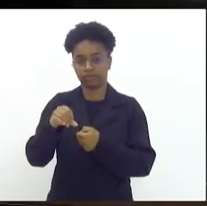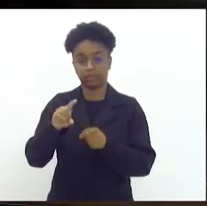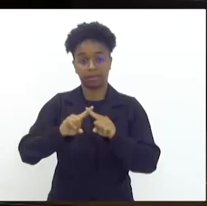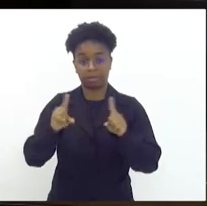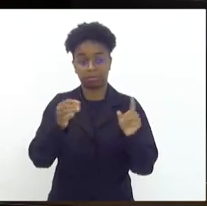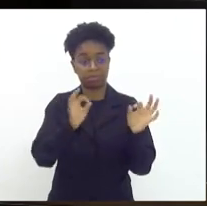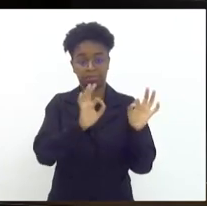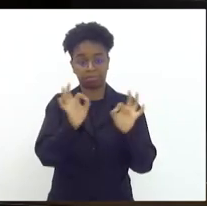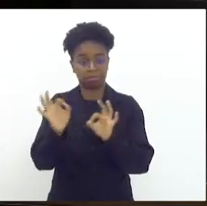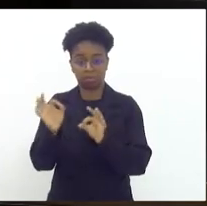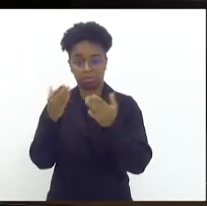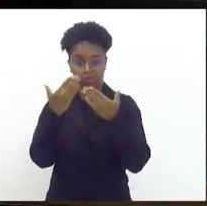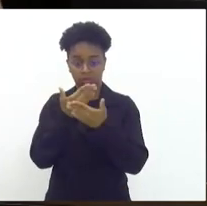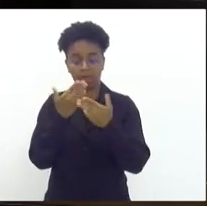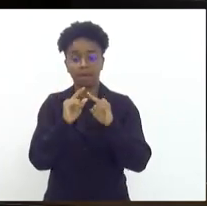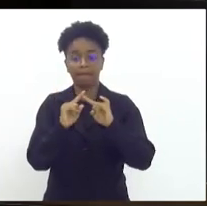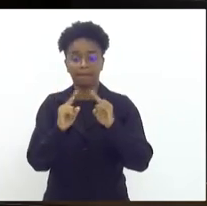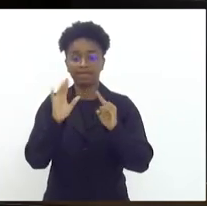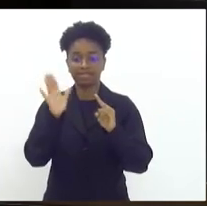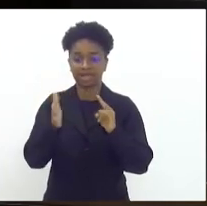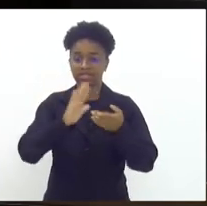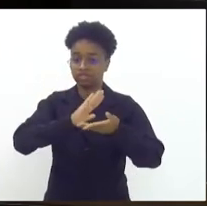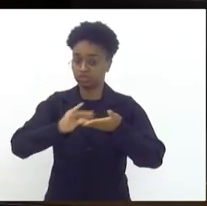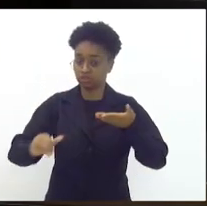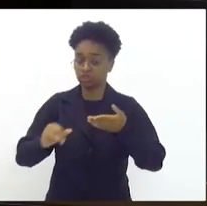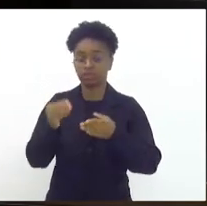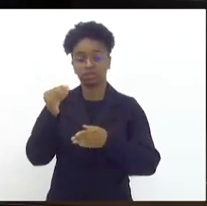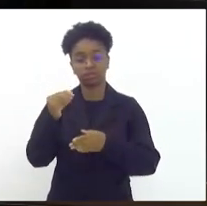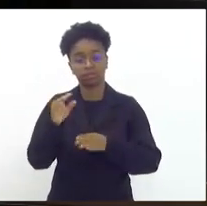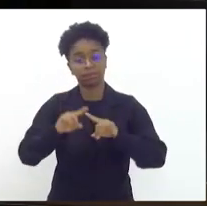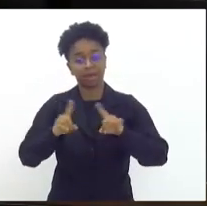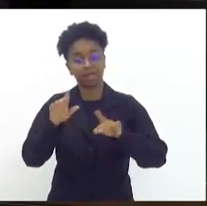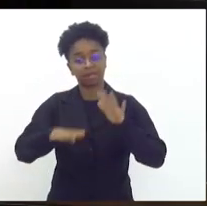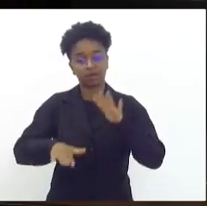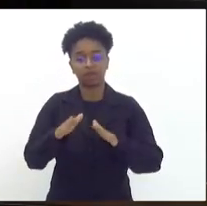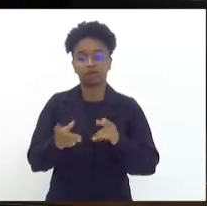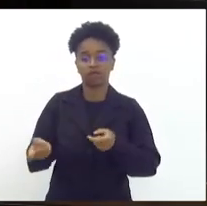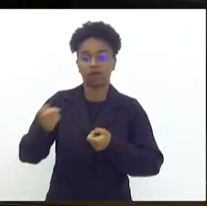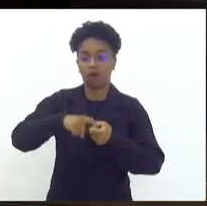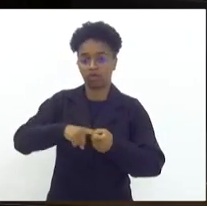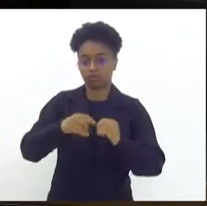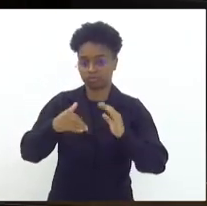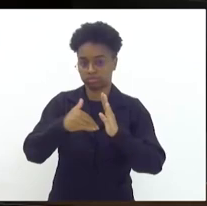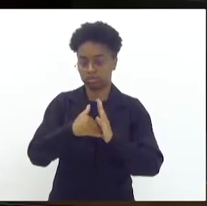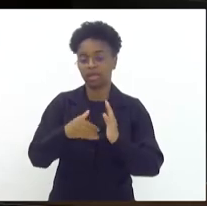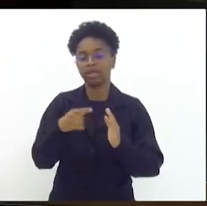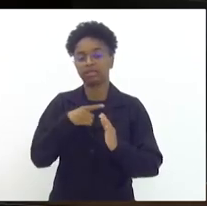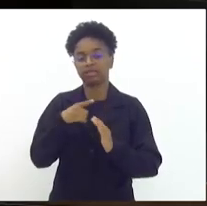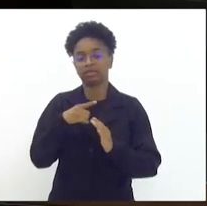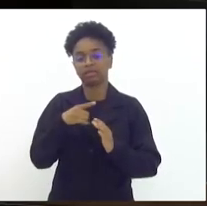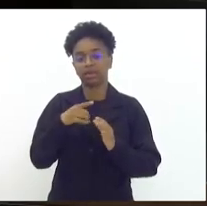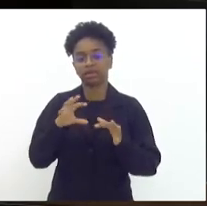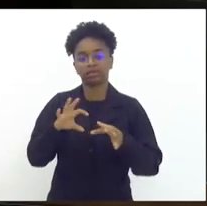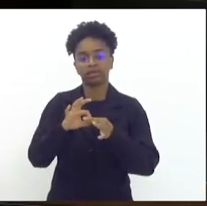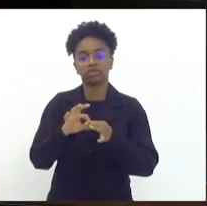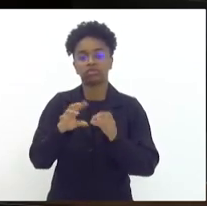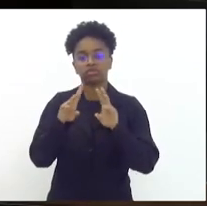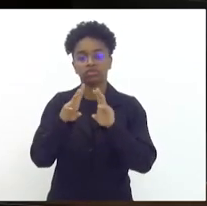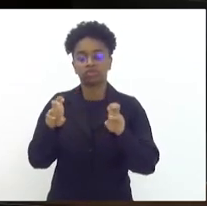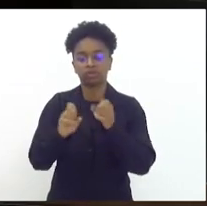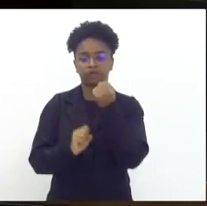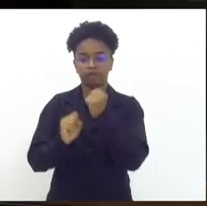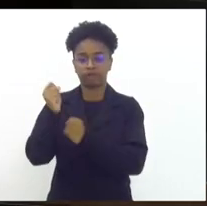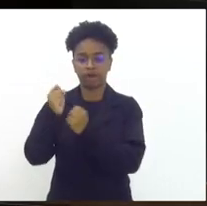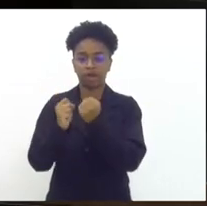já foi derrubado por meio de um destaque mas capaz de voltar no senado que tem a ver com incentivos do setor automotivo para estados do